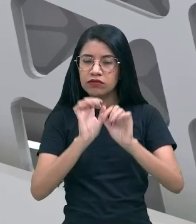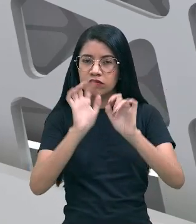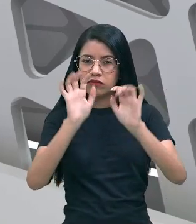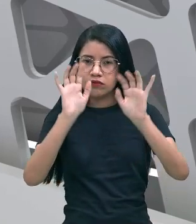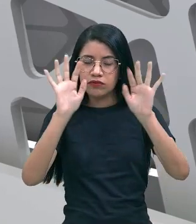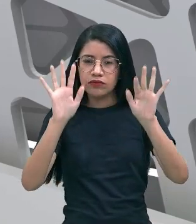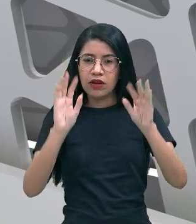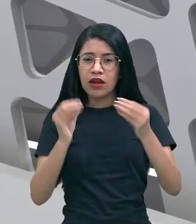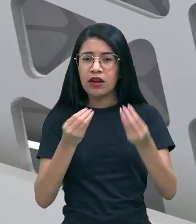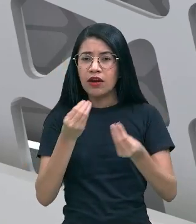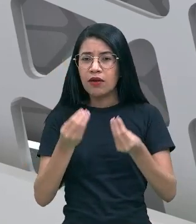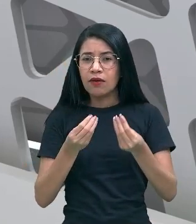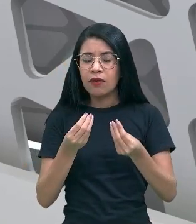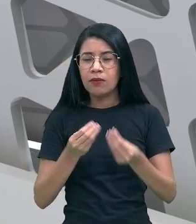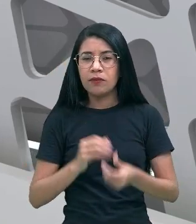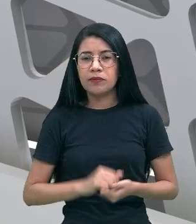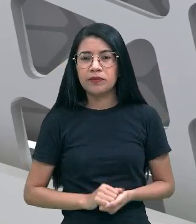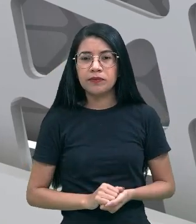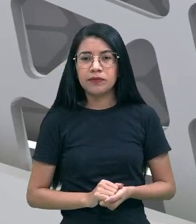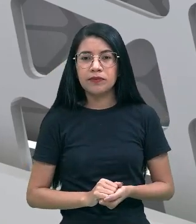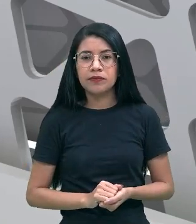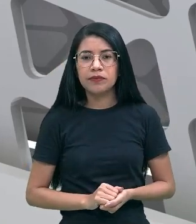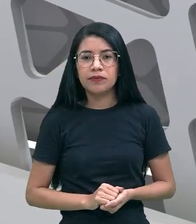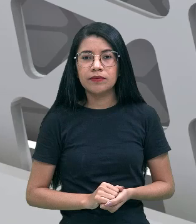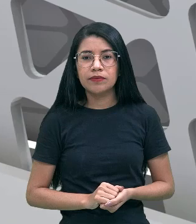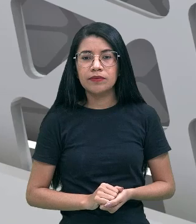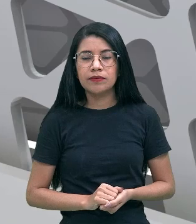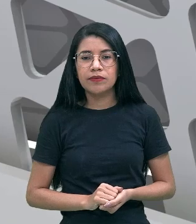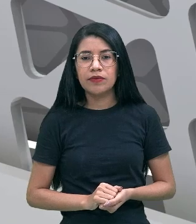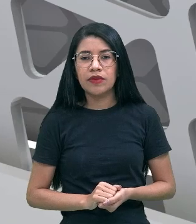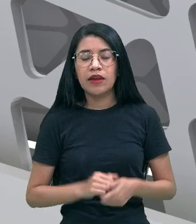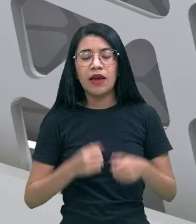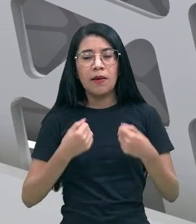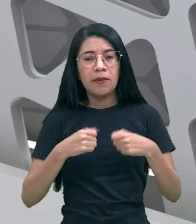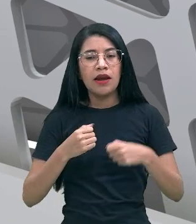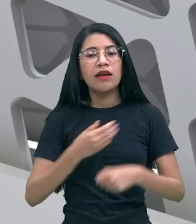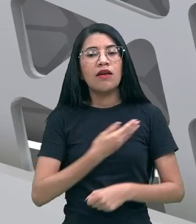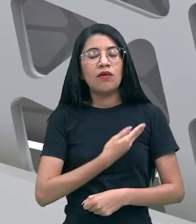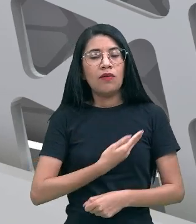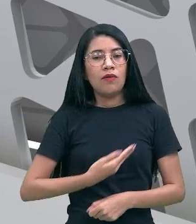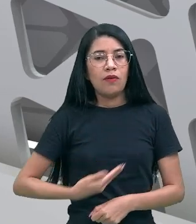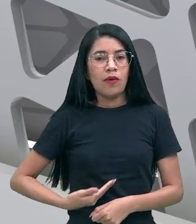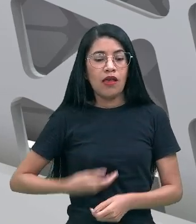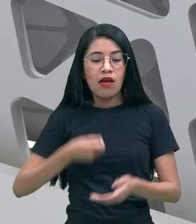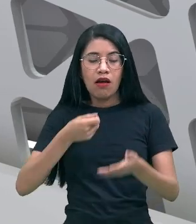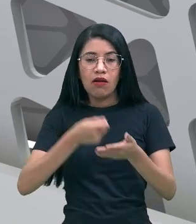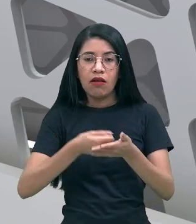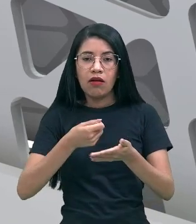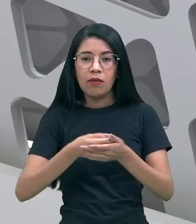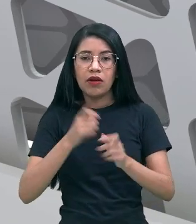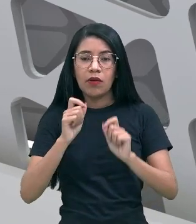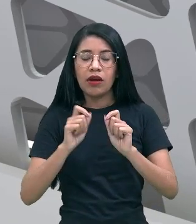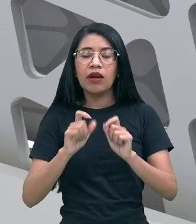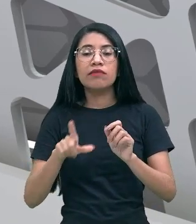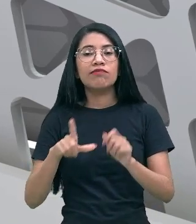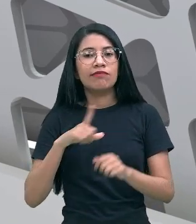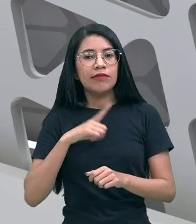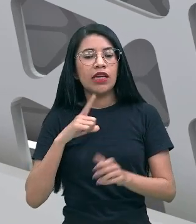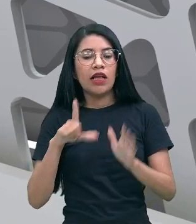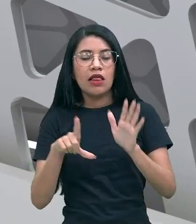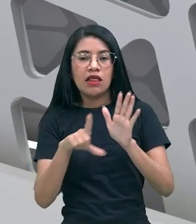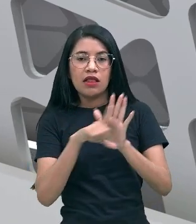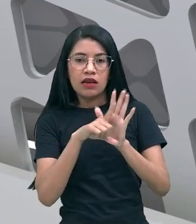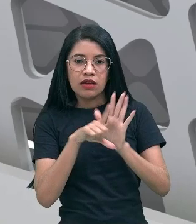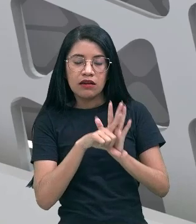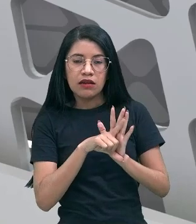aí como é que faz? A gente tem que ter governos que obriguem, né, leis, melhor dizendo, que